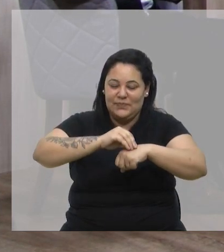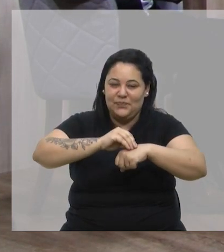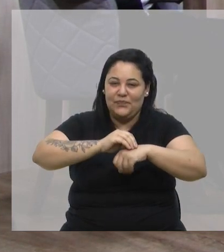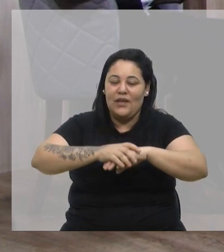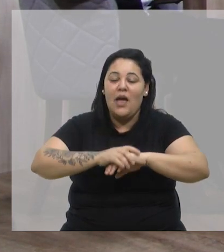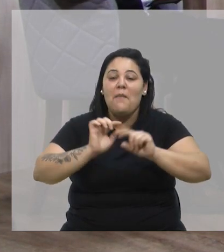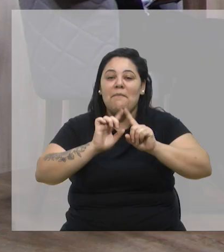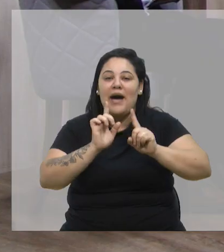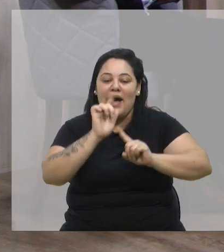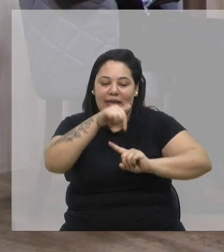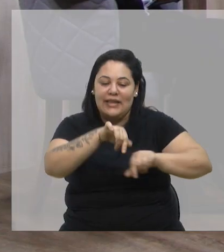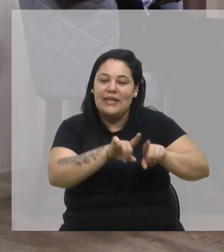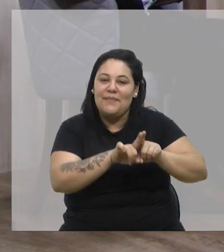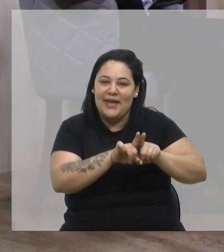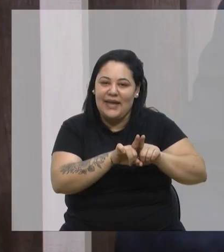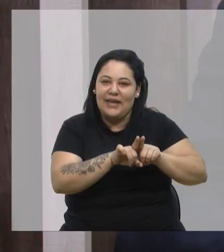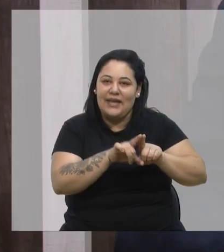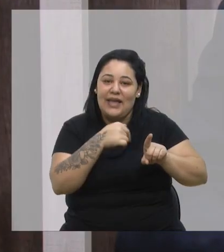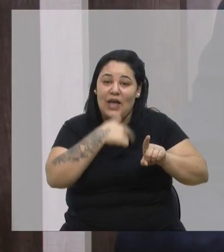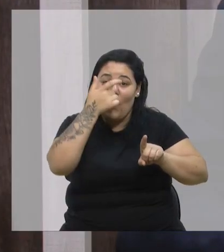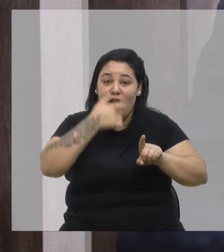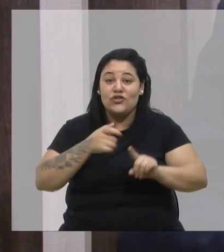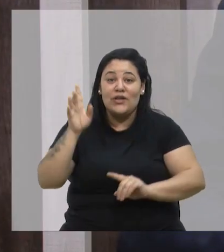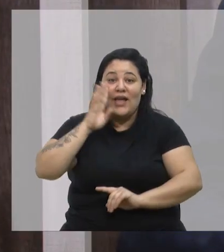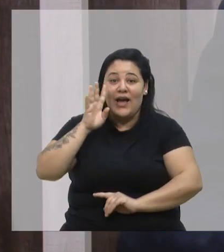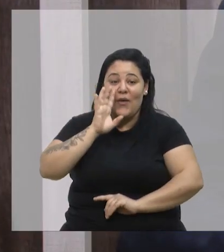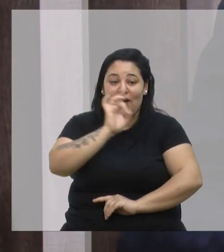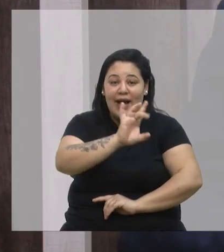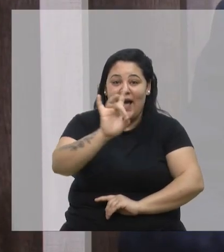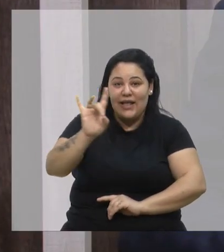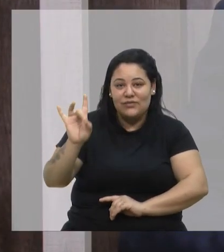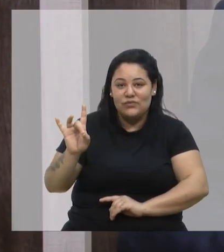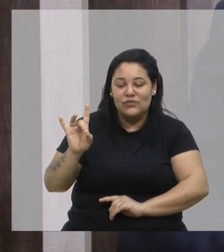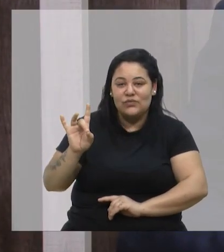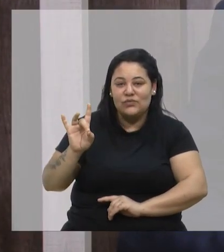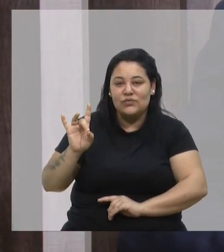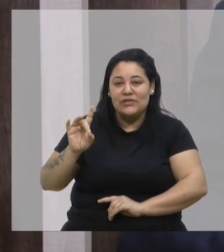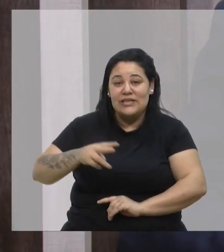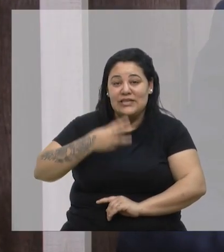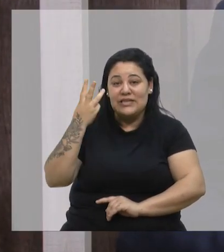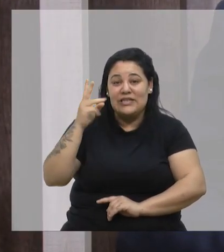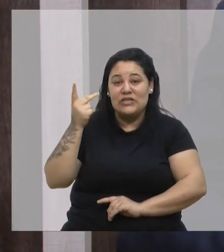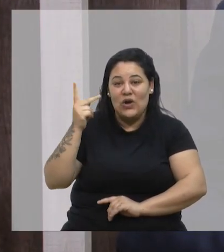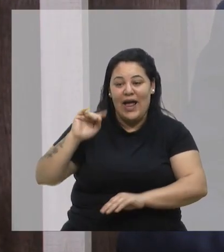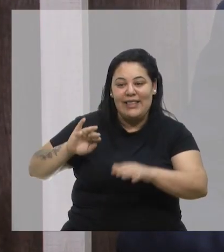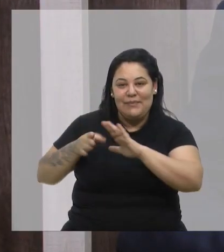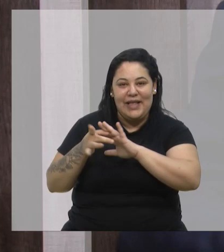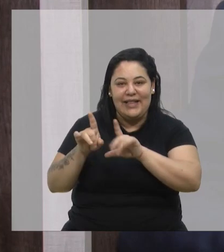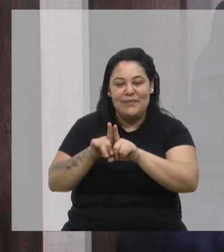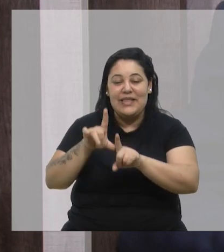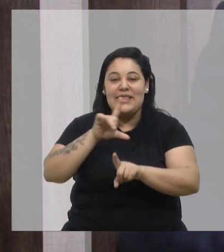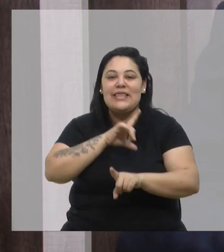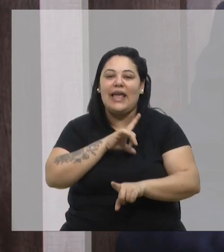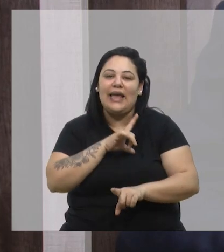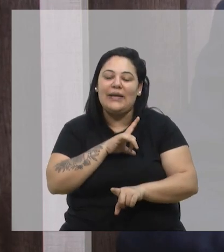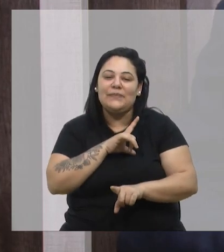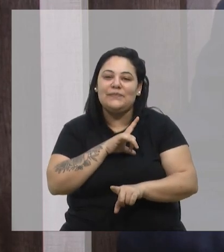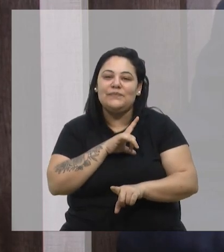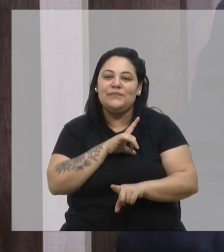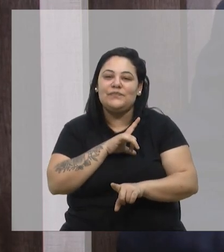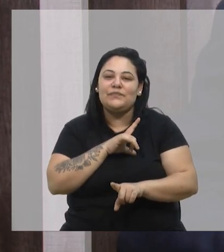autor, mas aqui também eu acho muito legal o que vocês fizeram. Cada um dos 3 contos